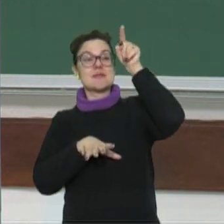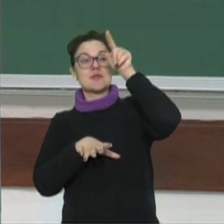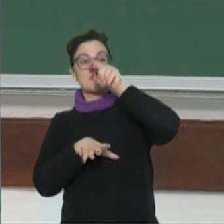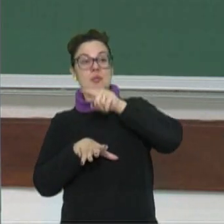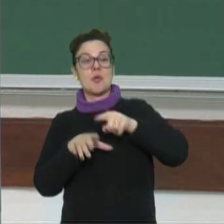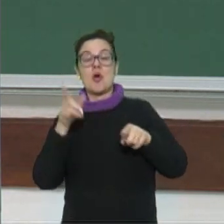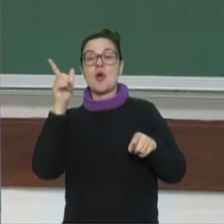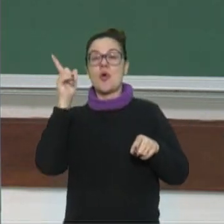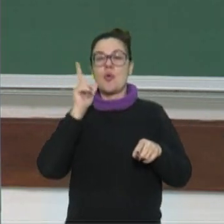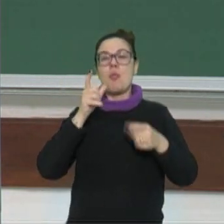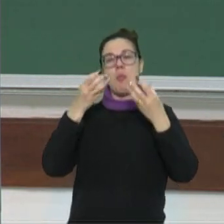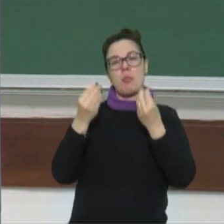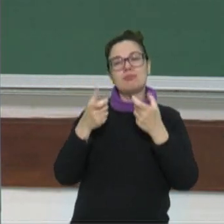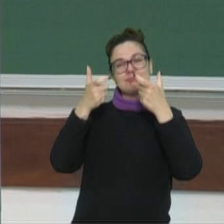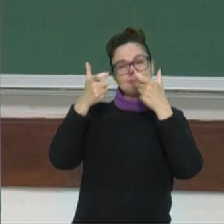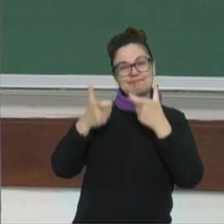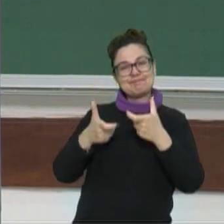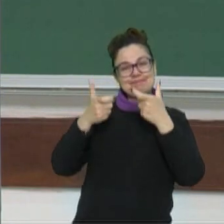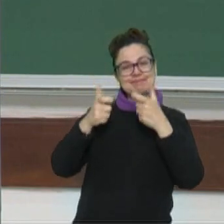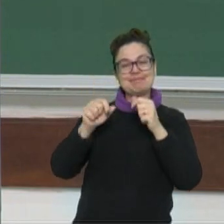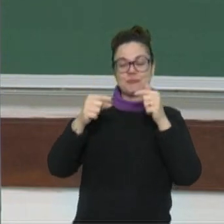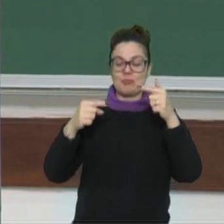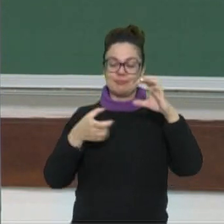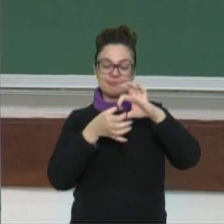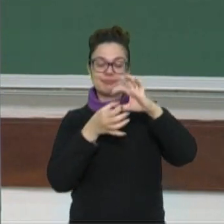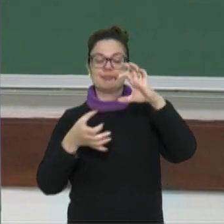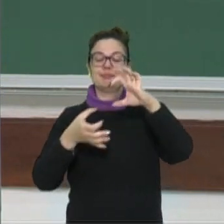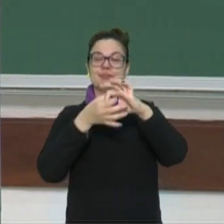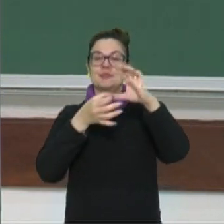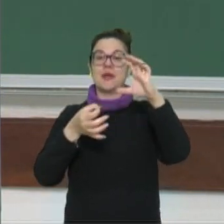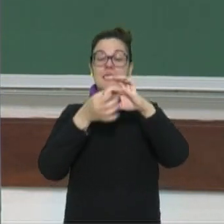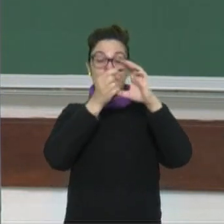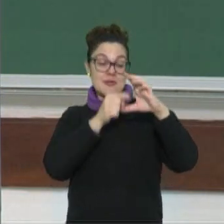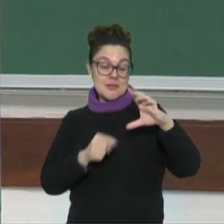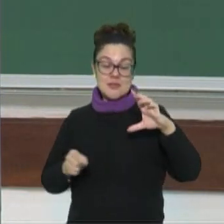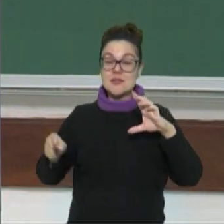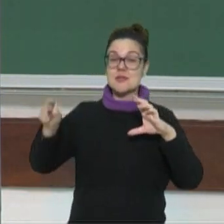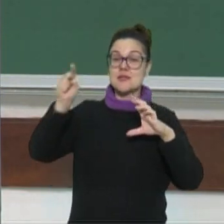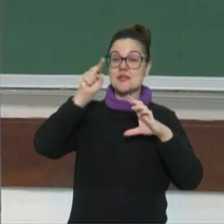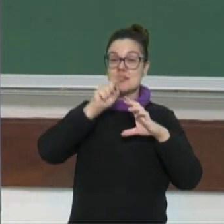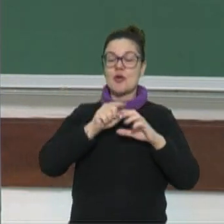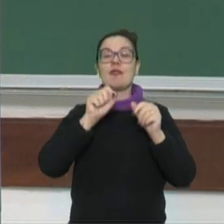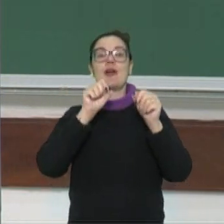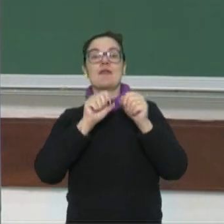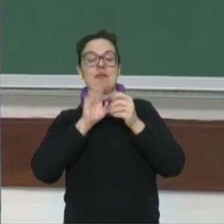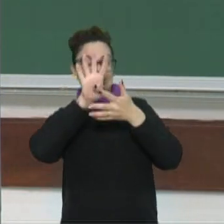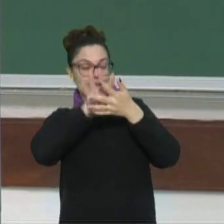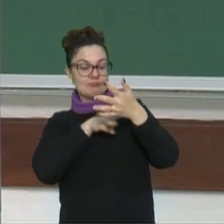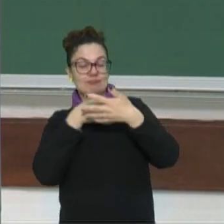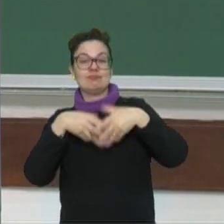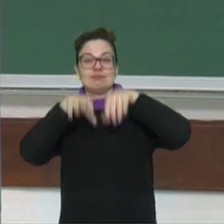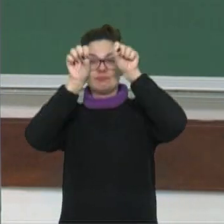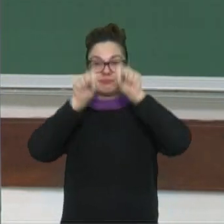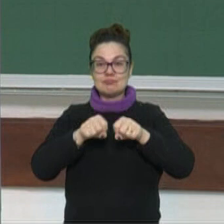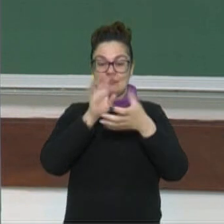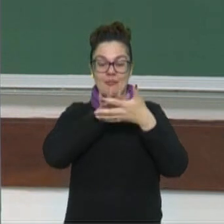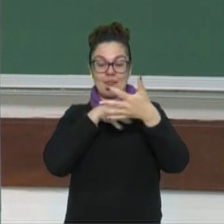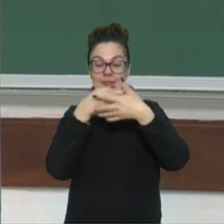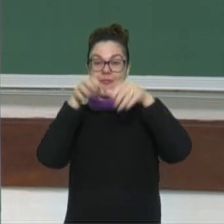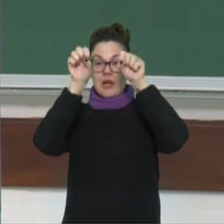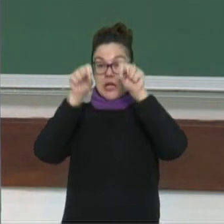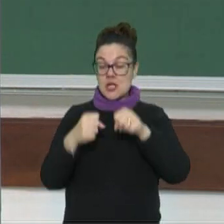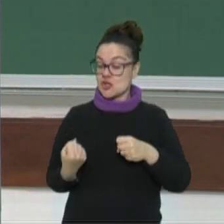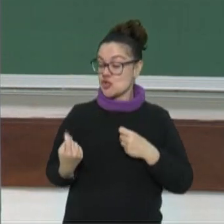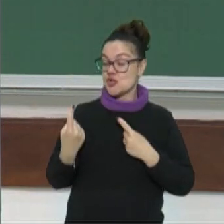poder então prender em várias máquinas e através dessa circunferência você vai fazer a máquina funcionar sozinha. Isso